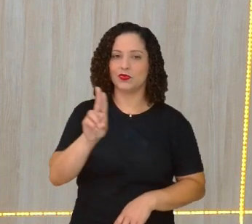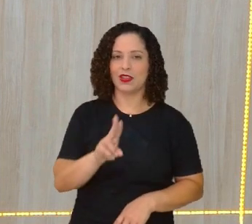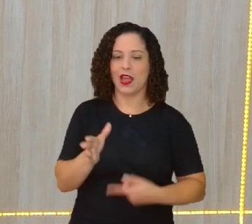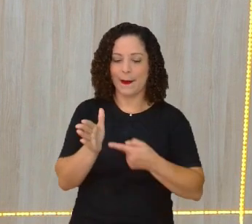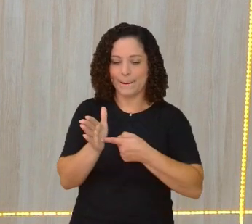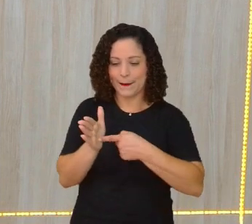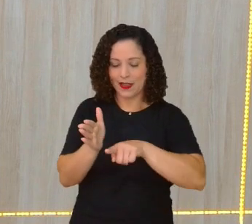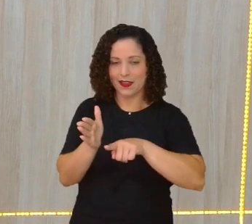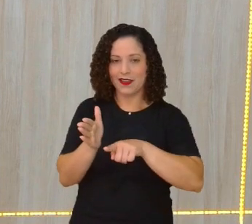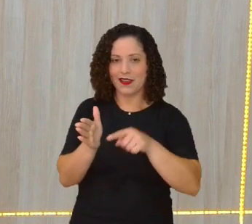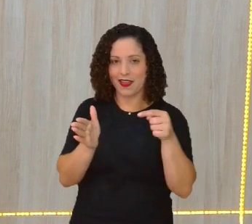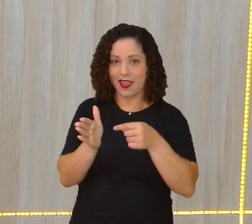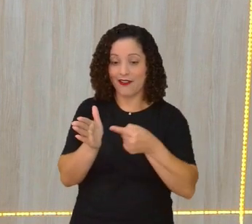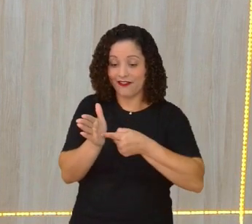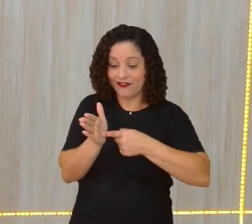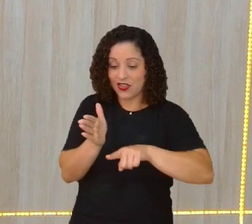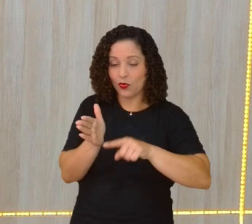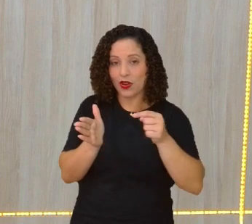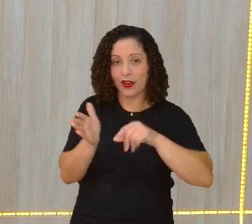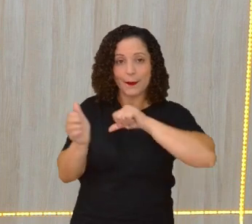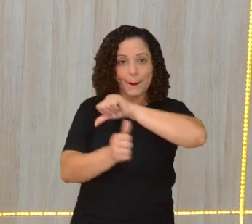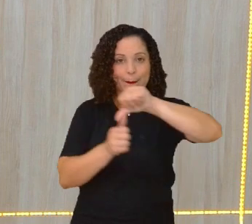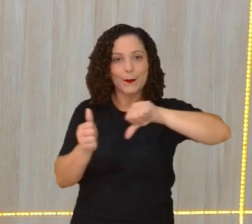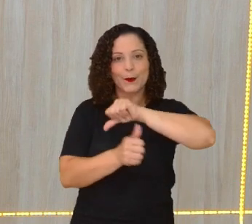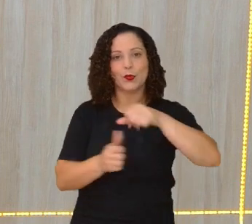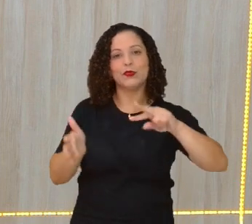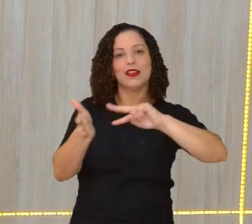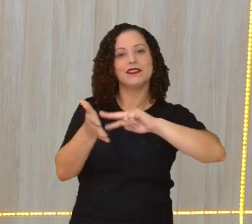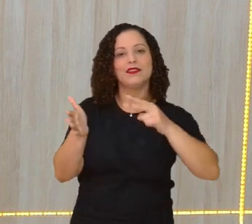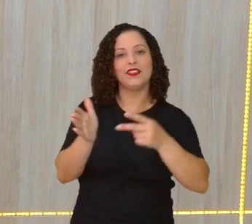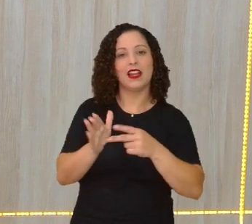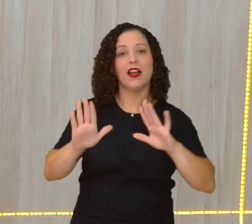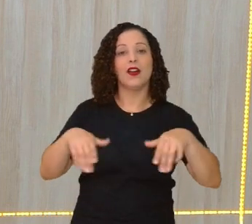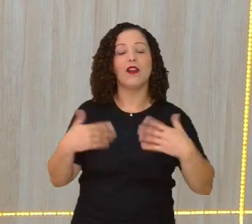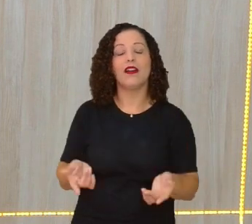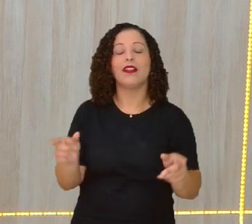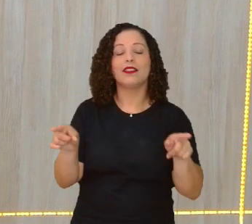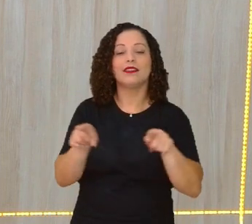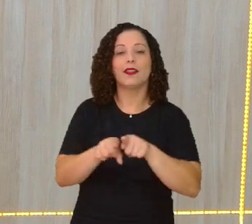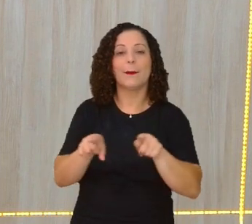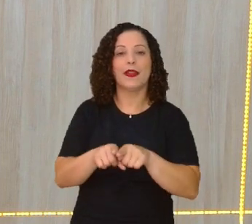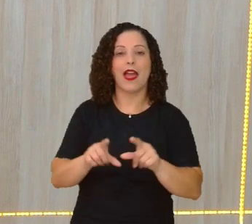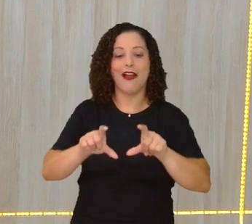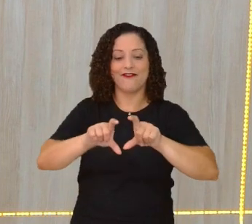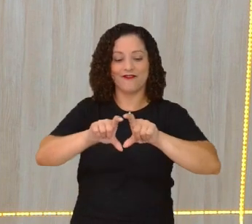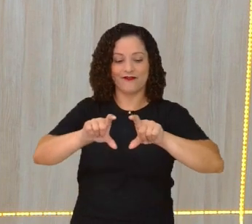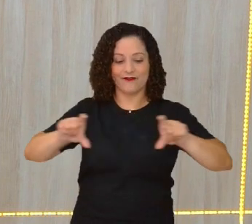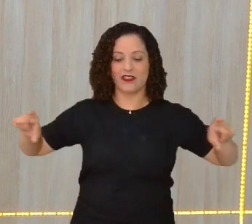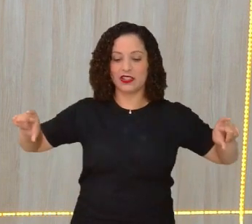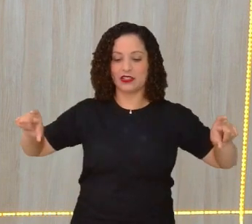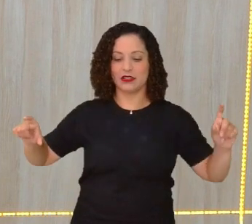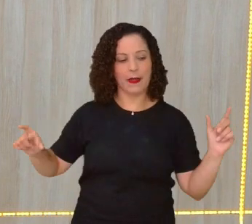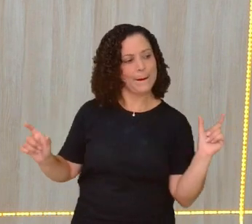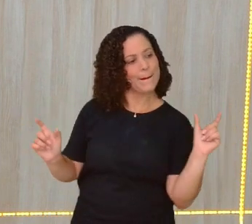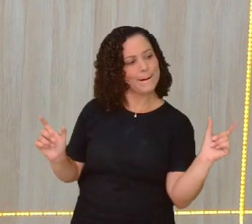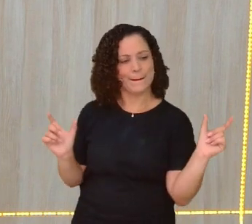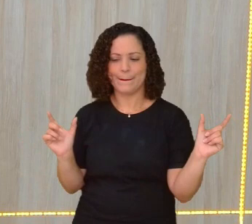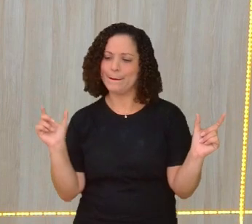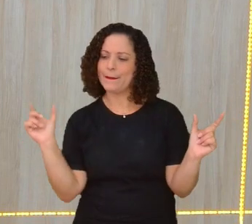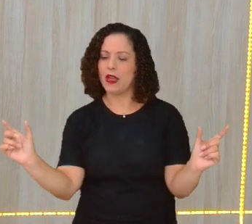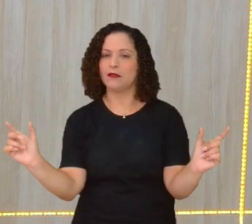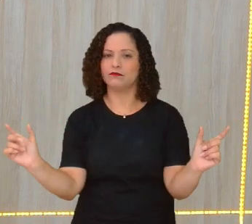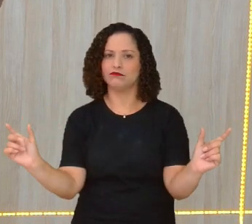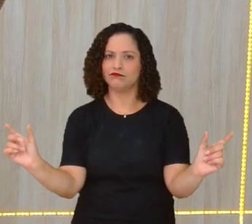sentido, não é? Como a professora Camila falou, quando deslocamos, não é? O